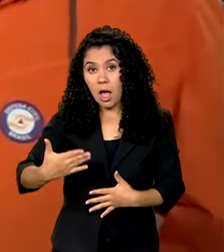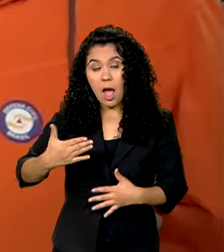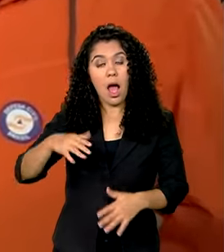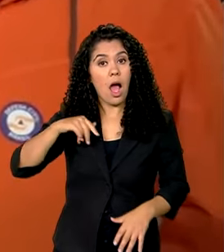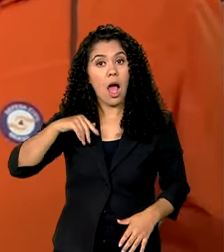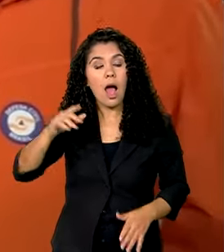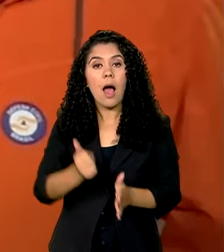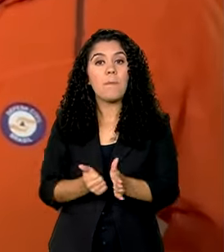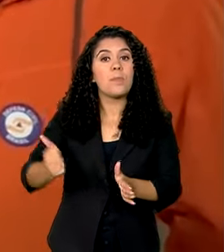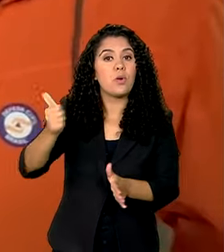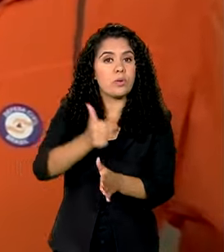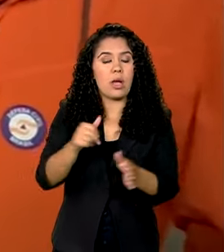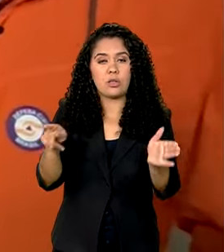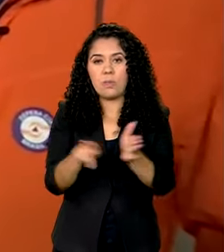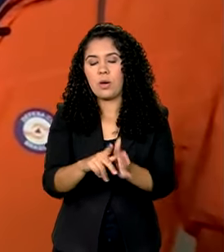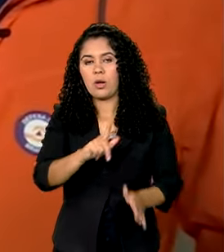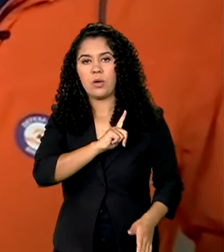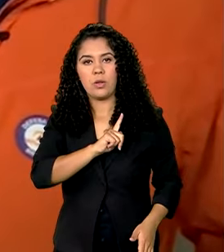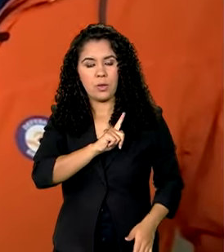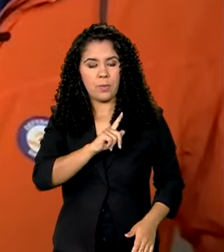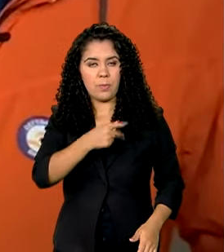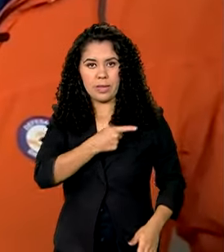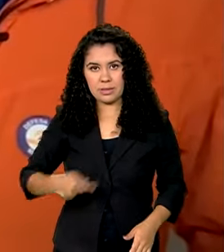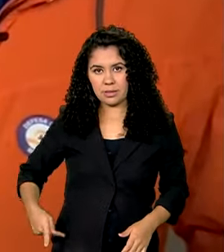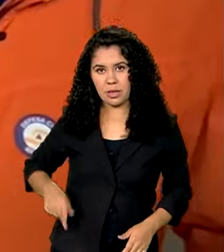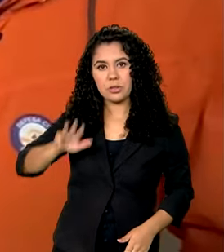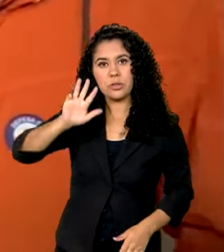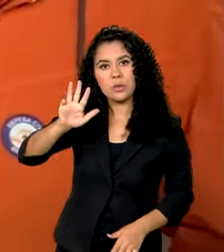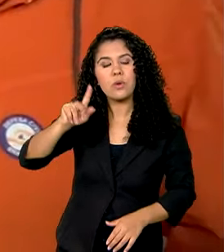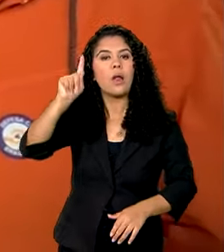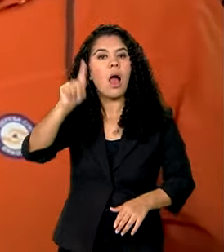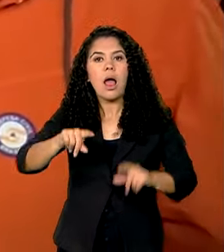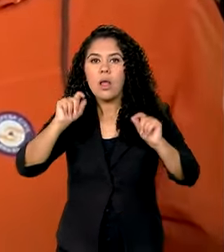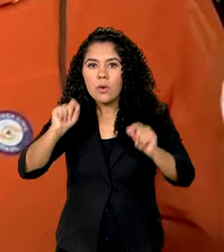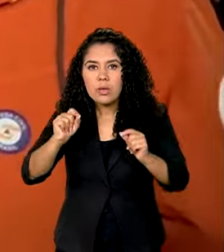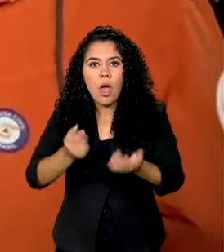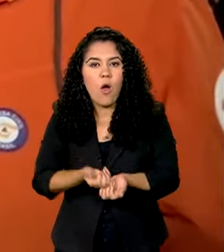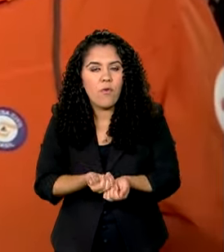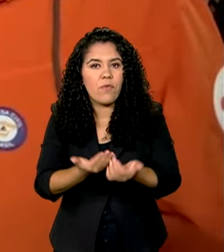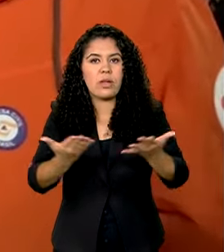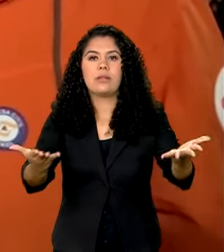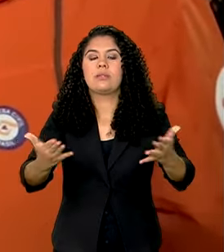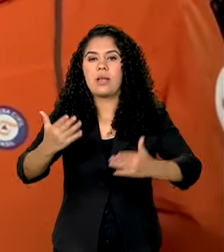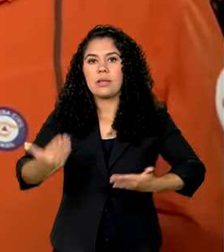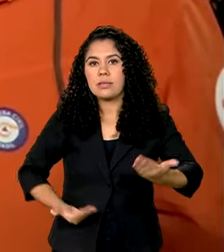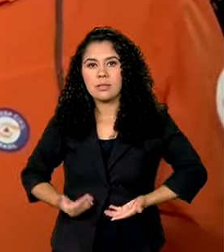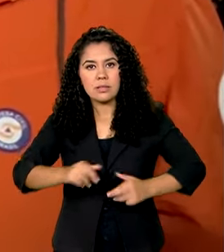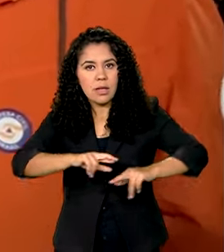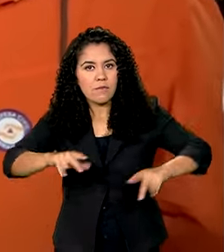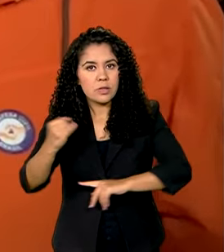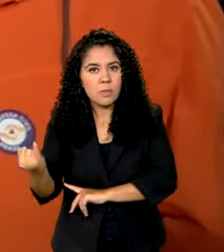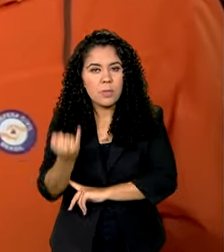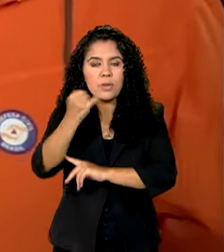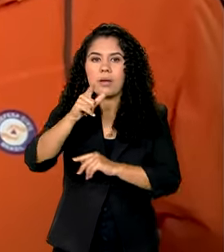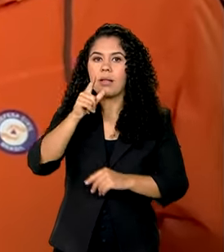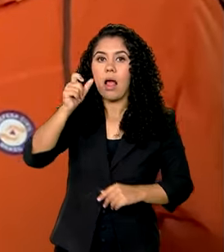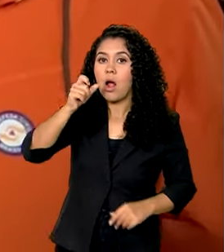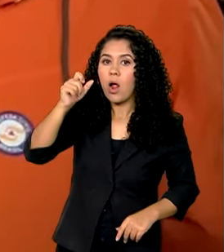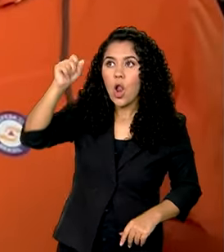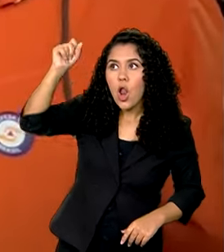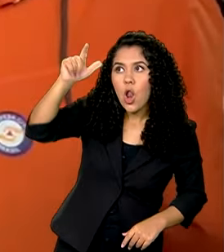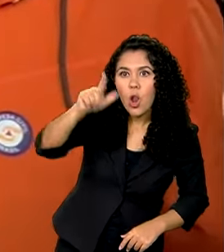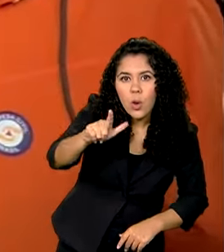o restabelecimento dos serviços essenciais. Energia elétrica, ainda temos mais de 100 mil pontos sem luz no estado. A